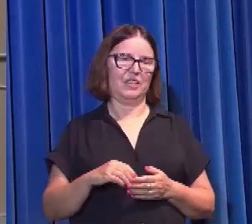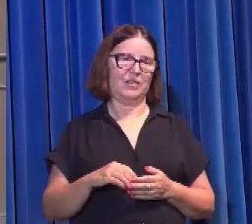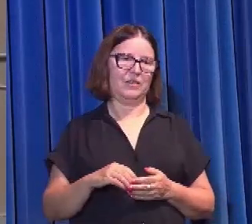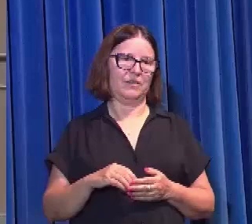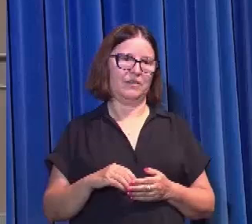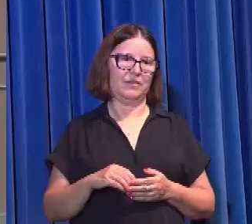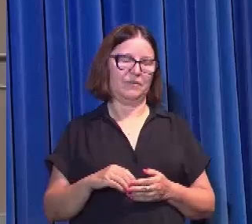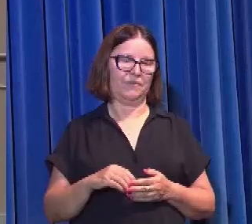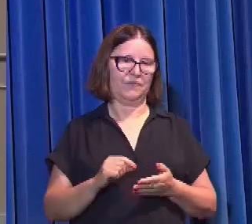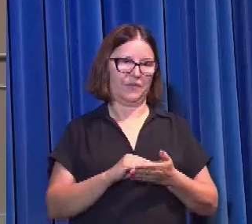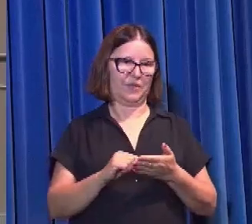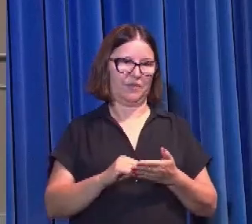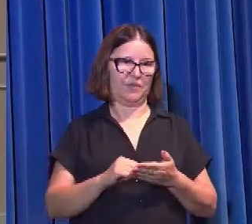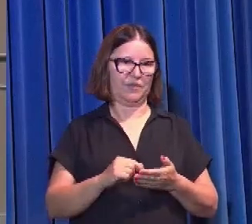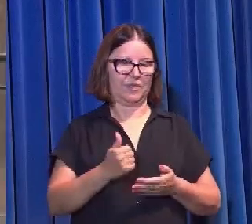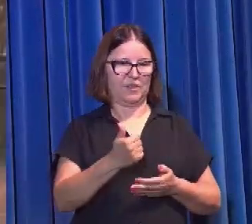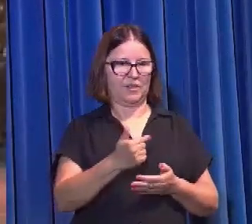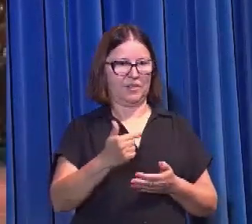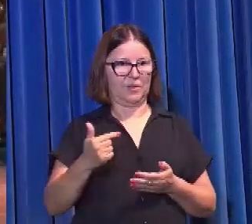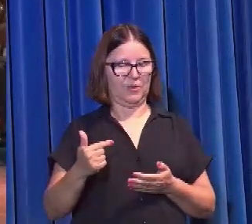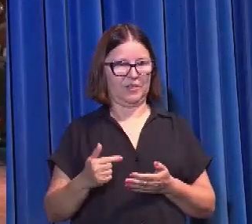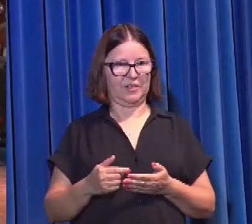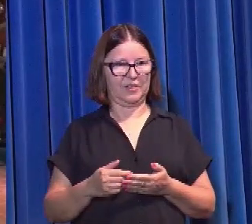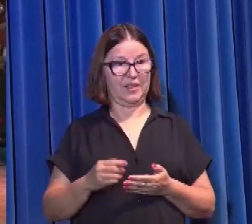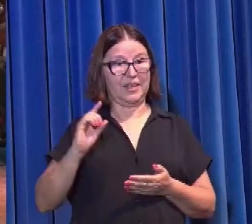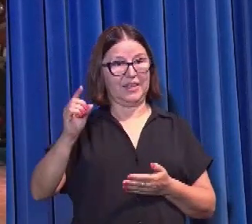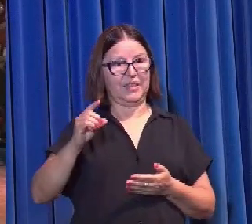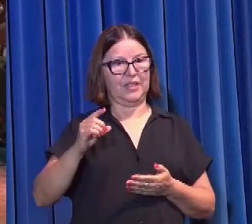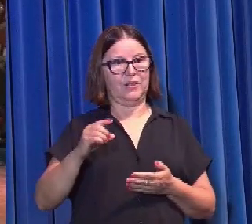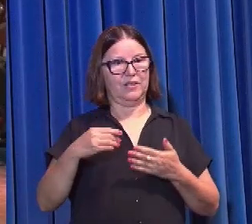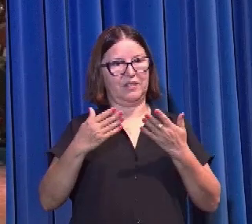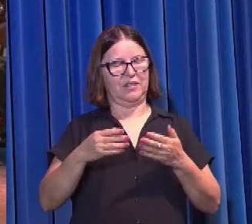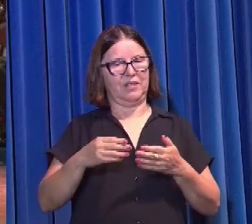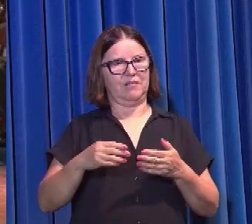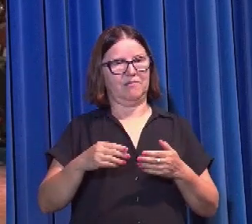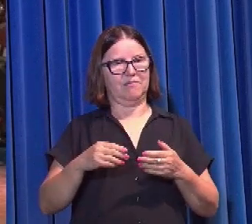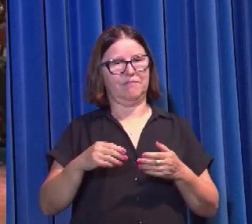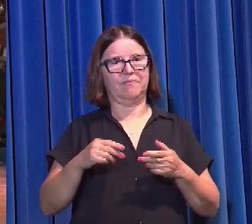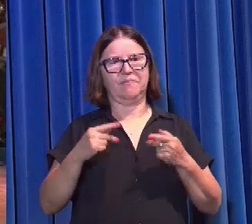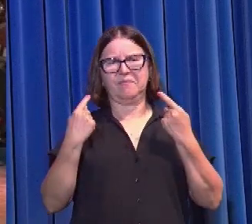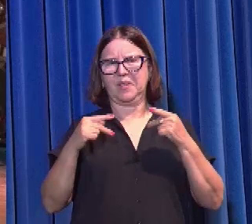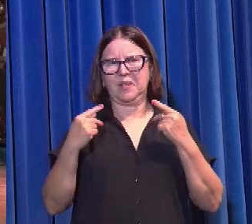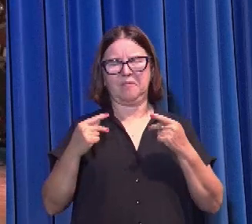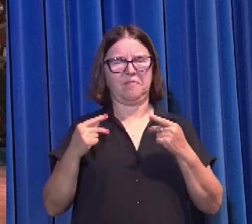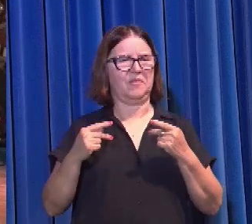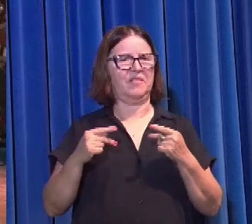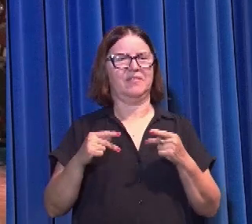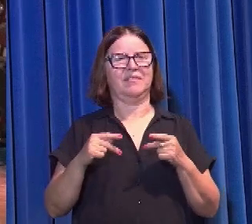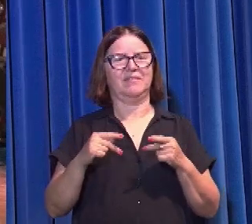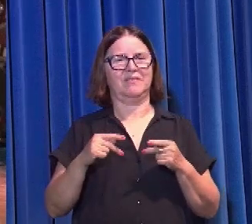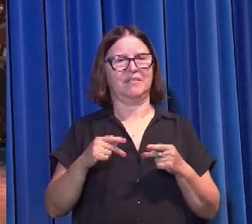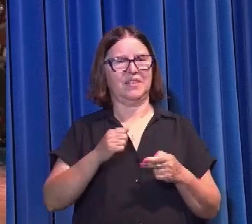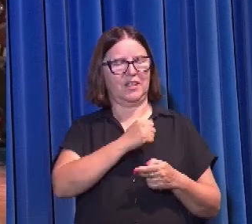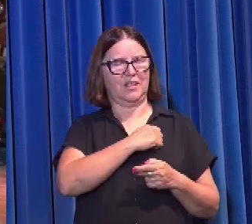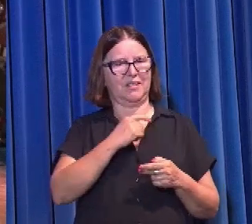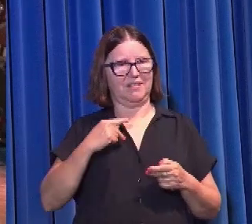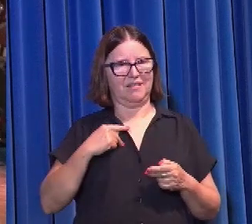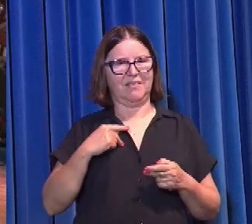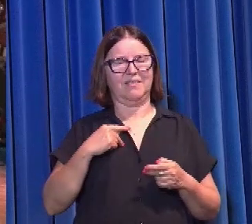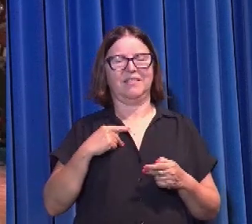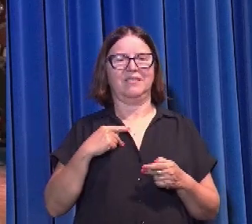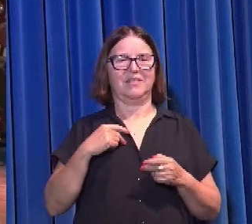Isso que eu acabei de explicar está dito aqui no 12. Que ele concedeu apóstolos, profetas, evangelistas, pastores, mestres,